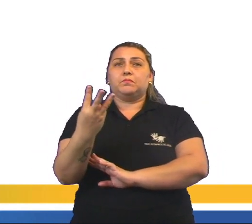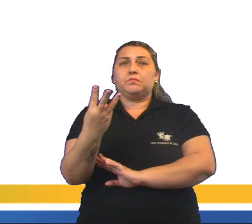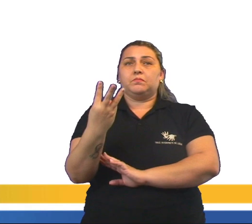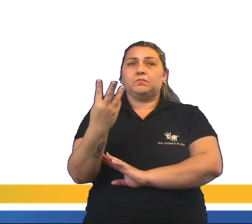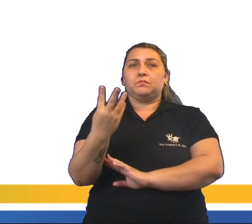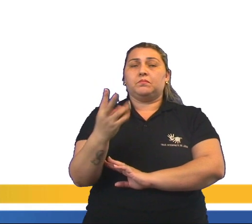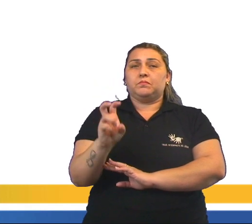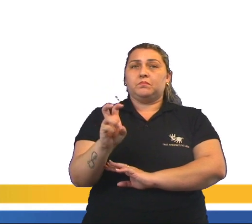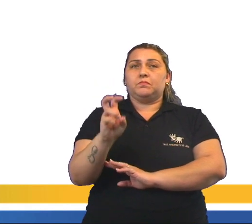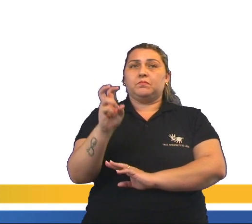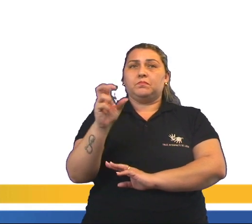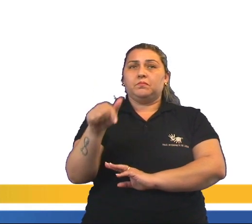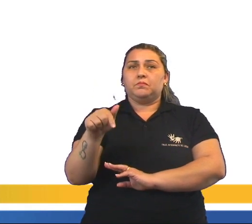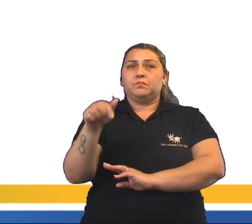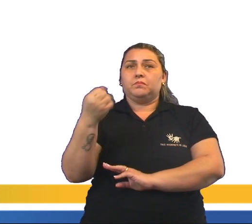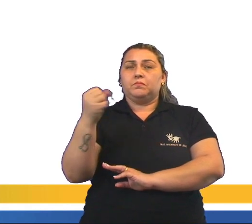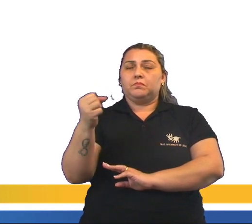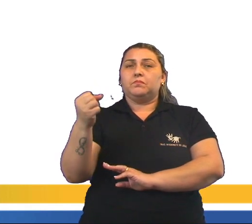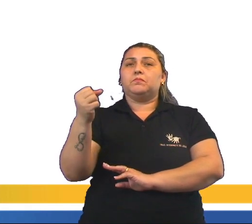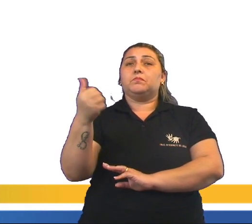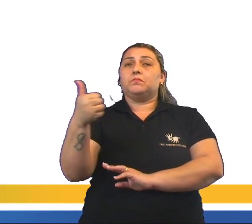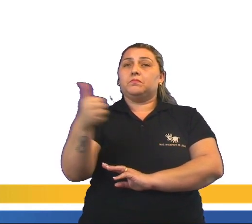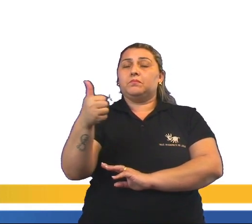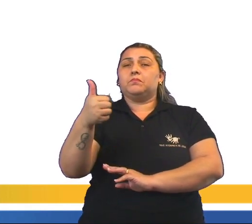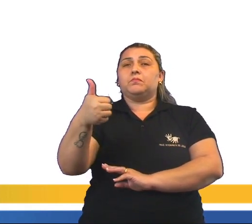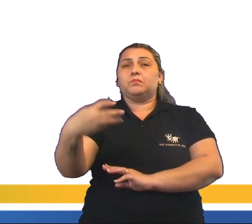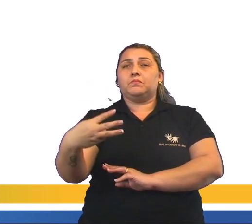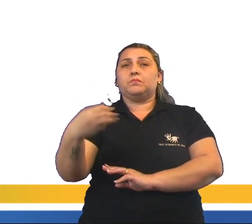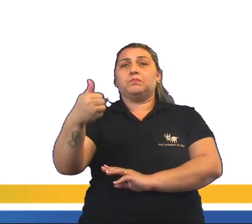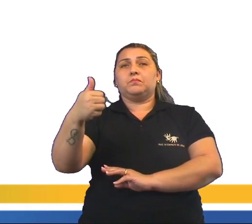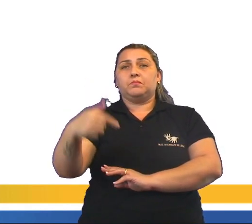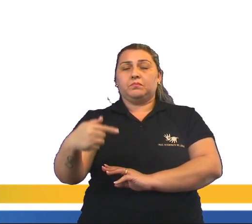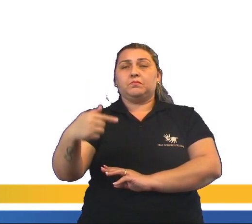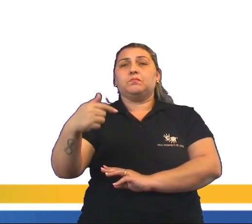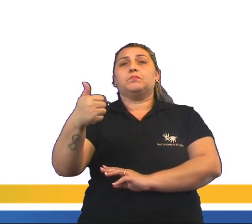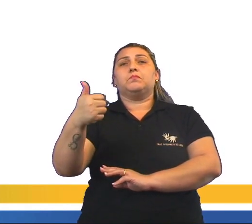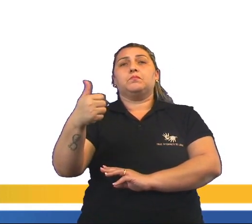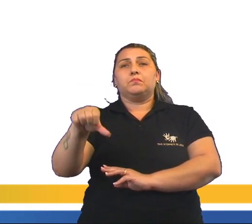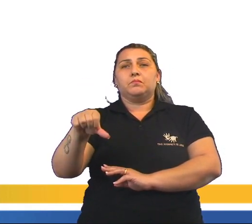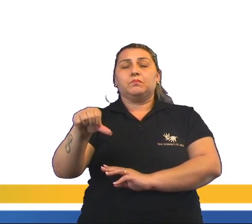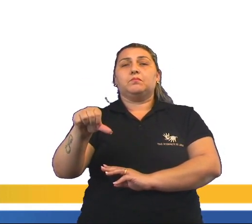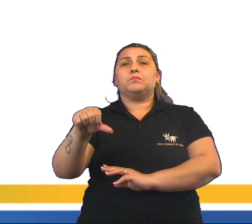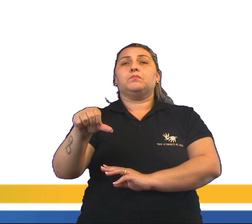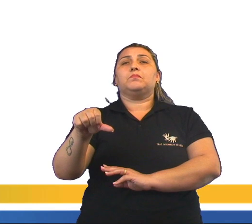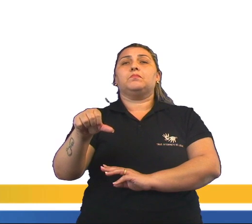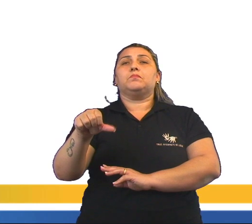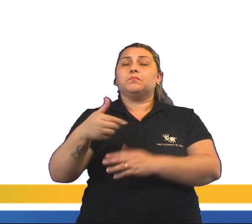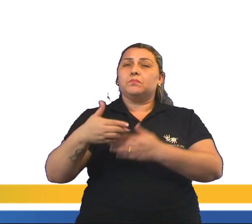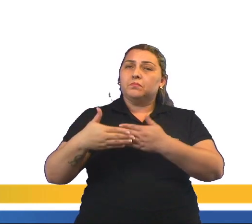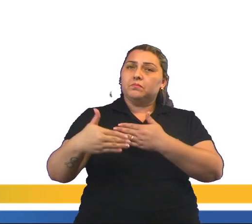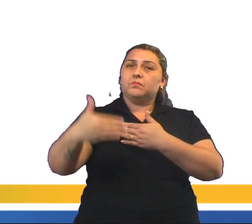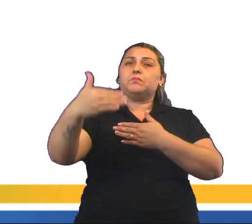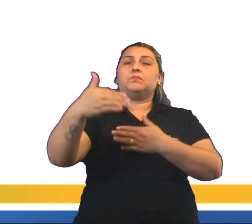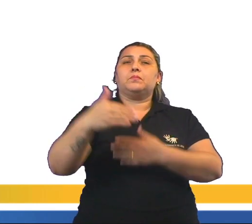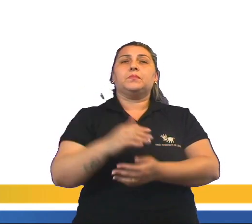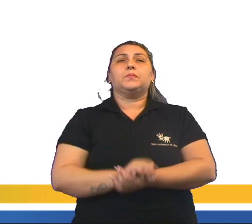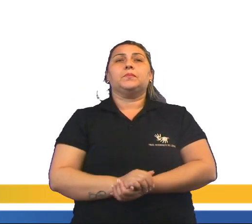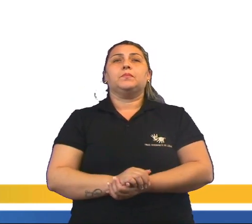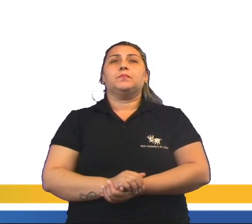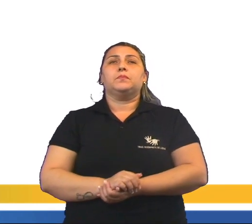3 5 7 11 13 17 19 e E aí